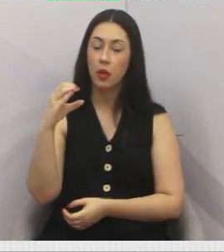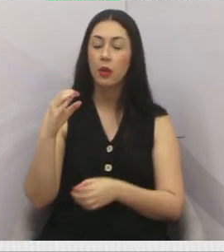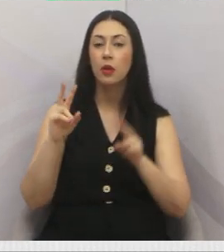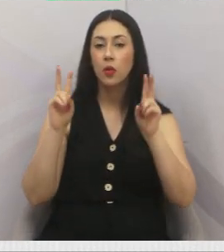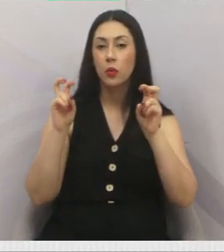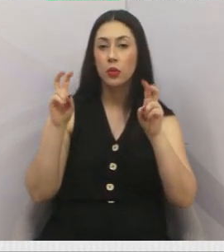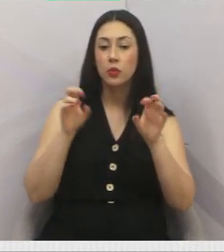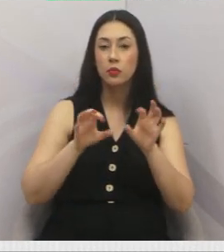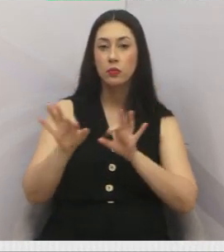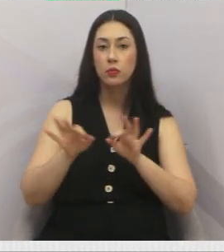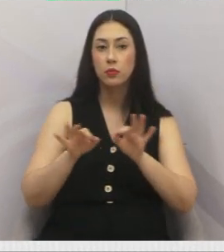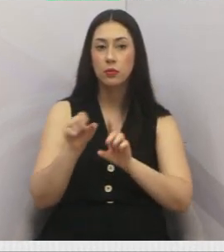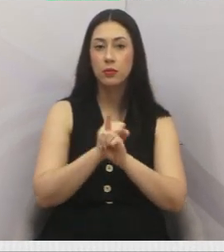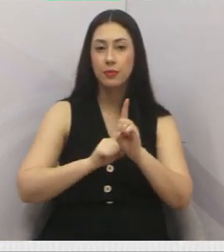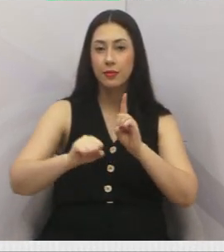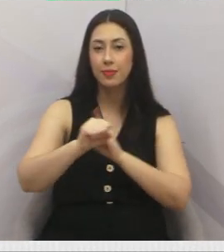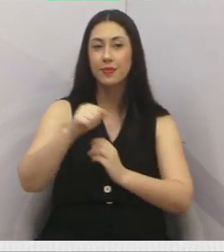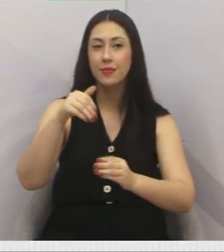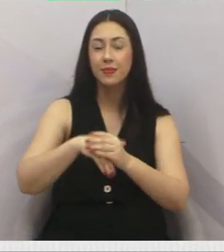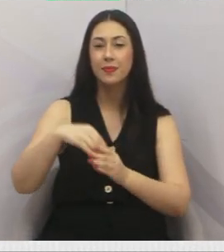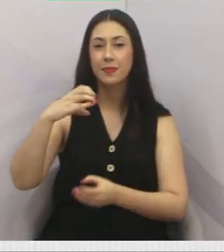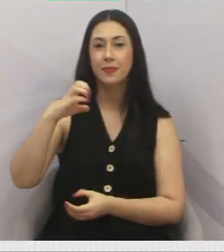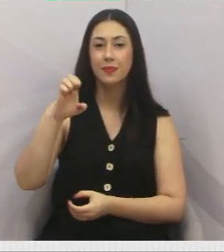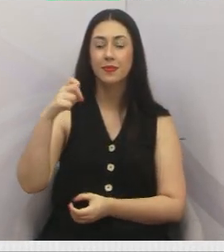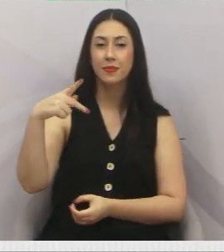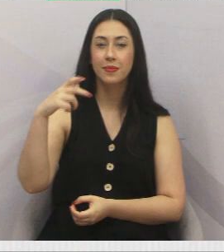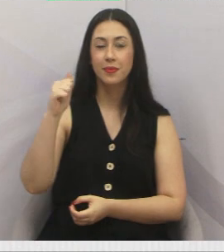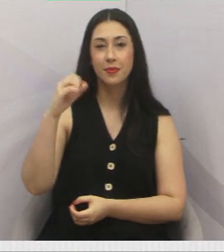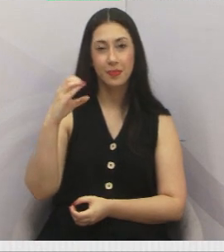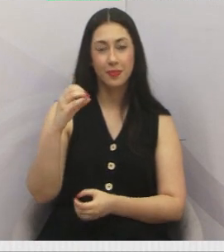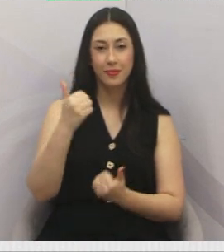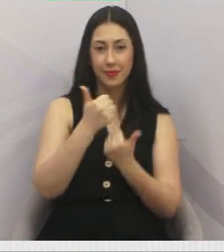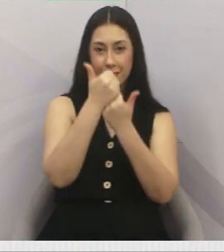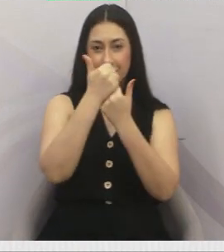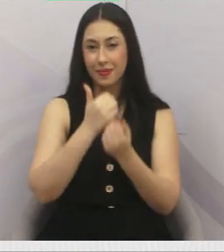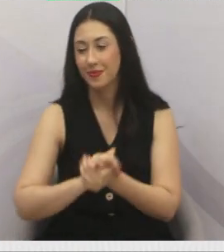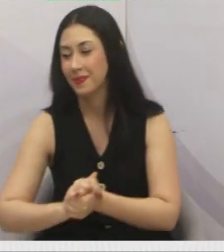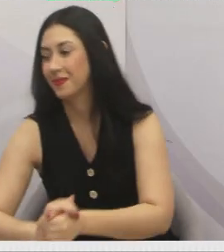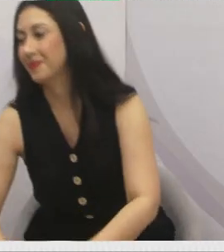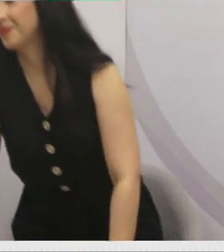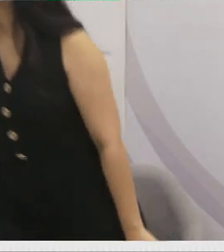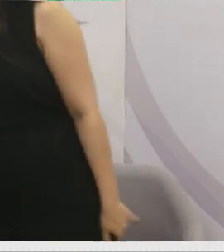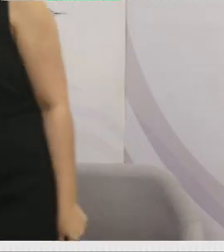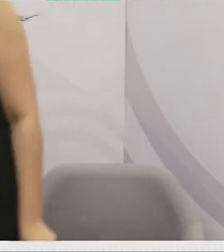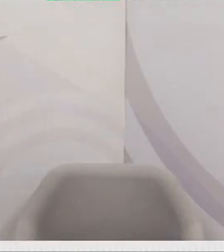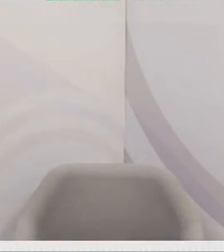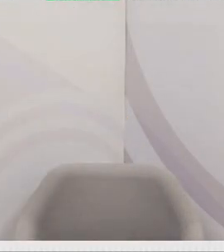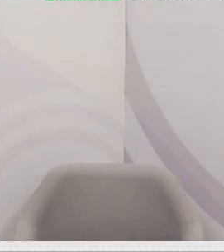segmento organização da sociedade civil, um voto CEPAC. Próximo voto.